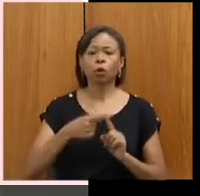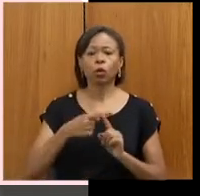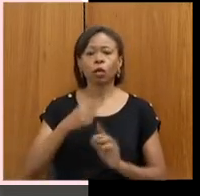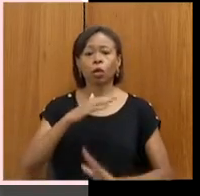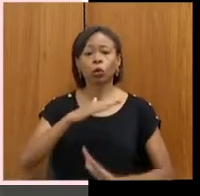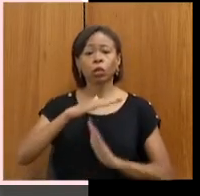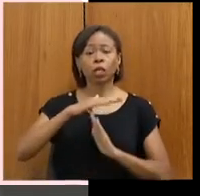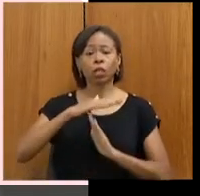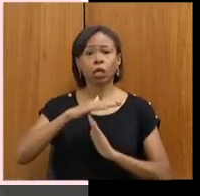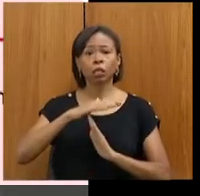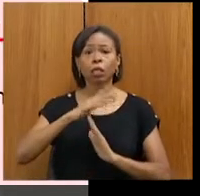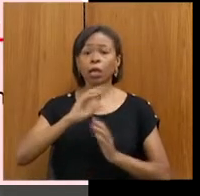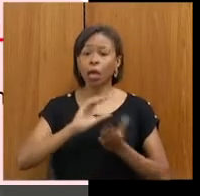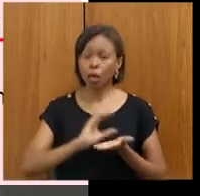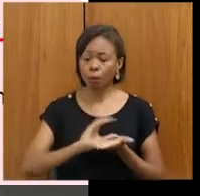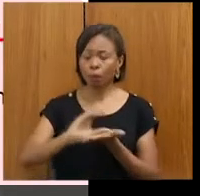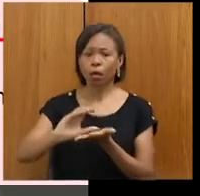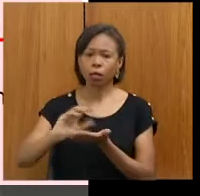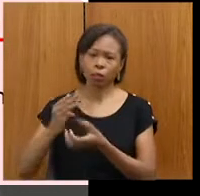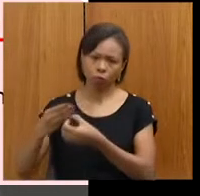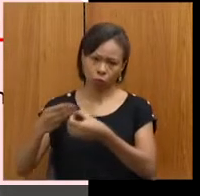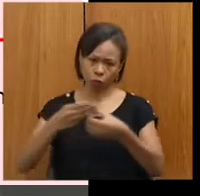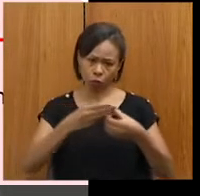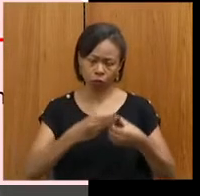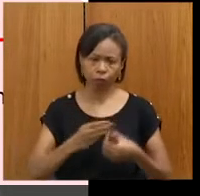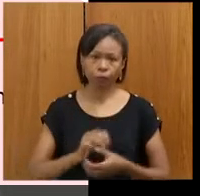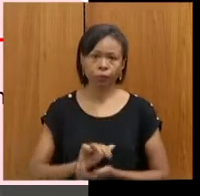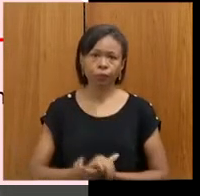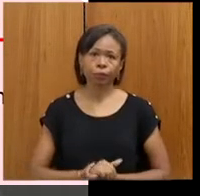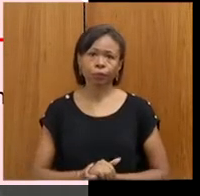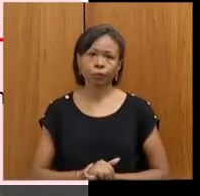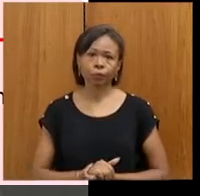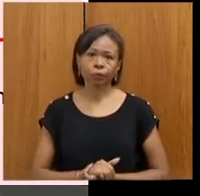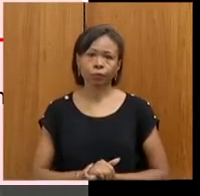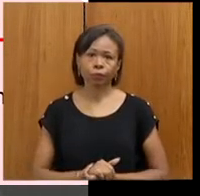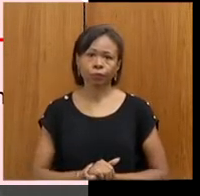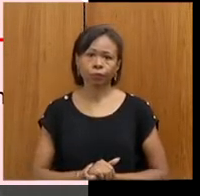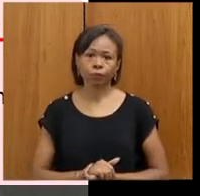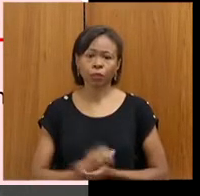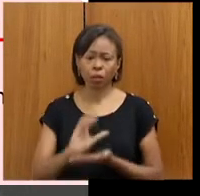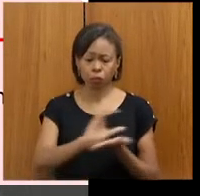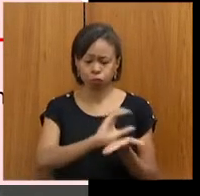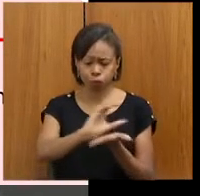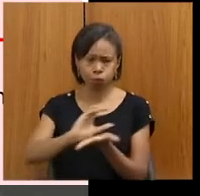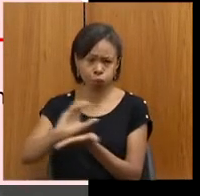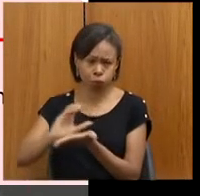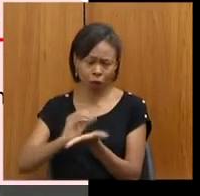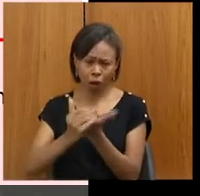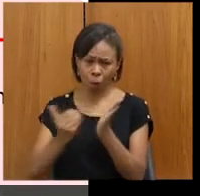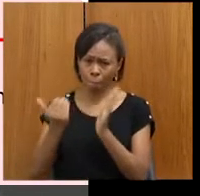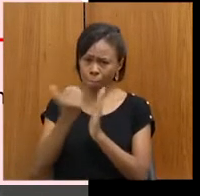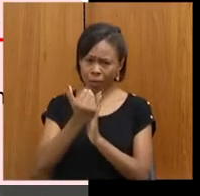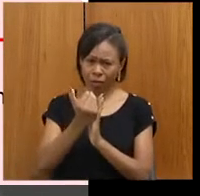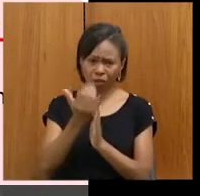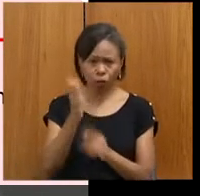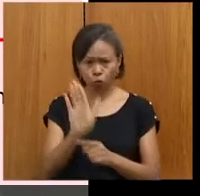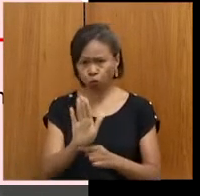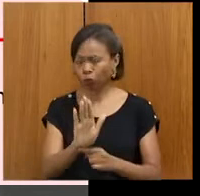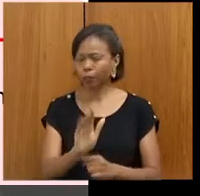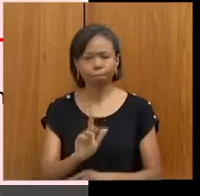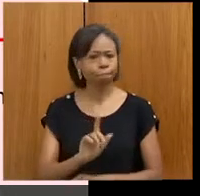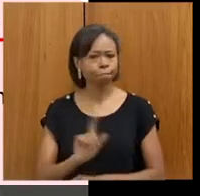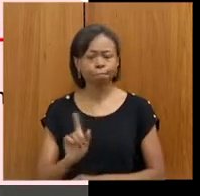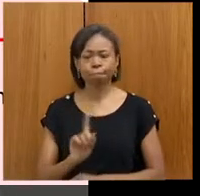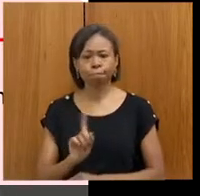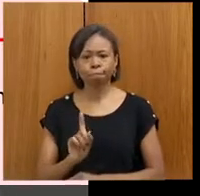ou Repassa aos municípios próximo por favor aumento de arrecadação seria suficiente não seria suficiente o estado sim melhorou